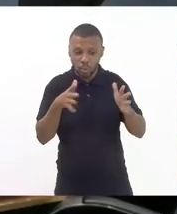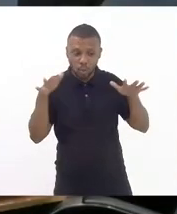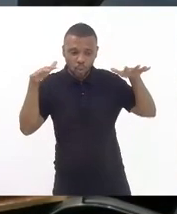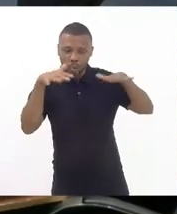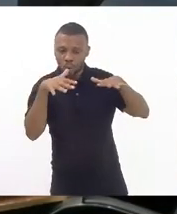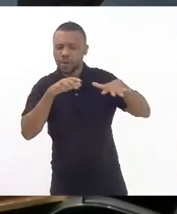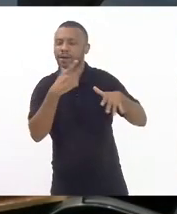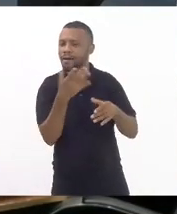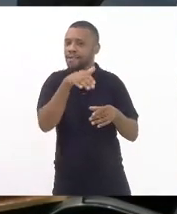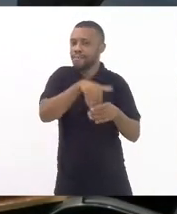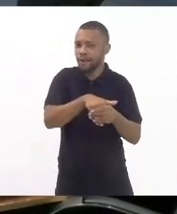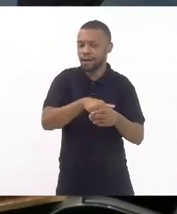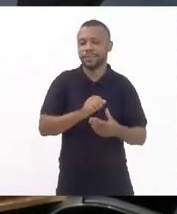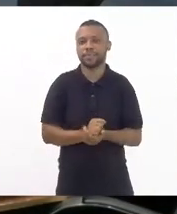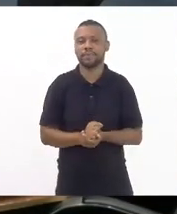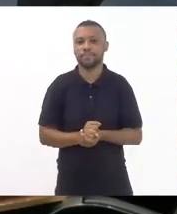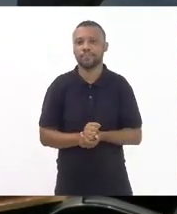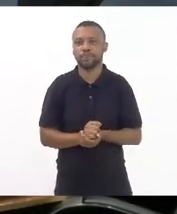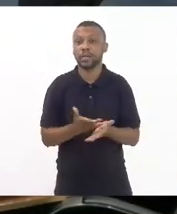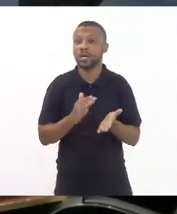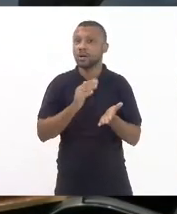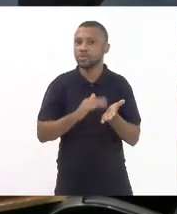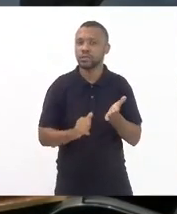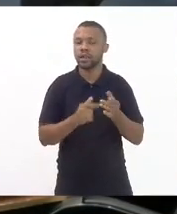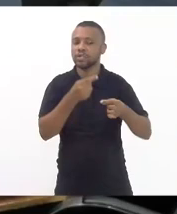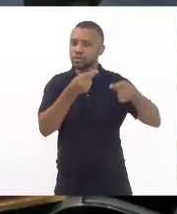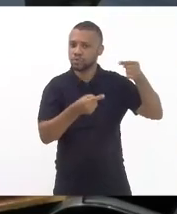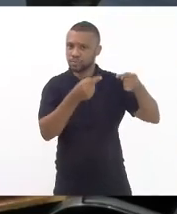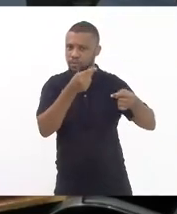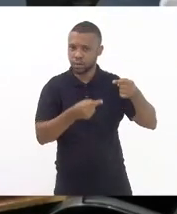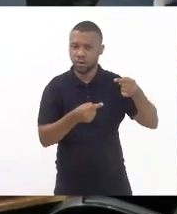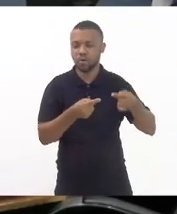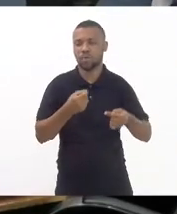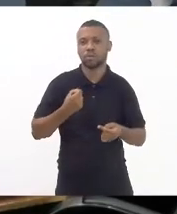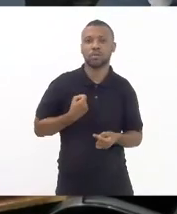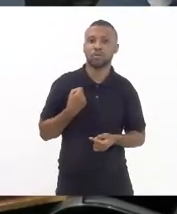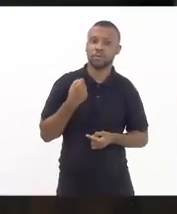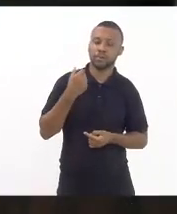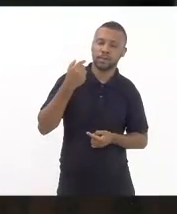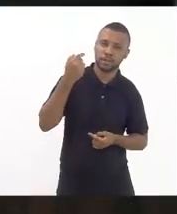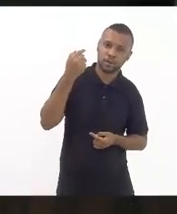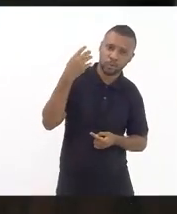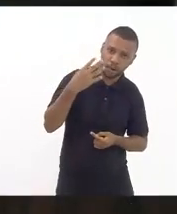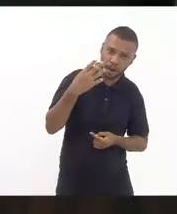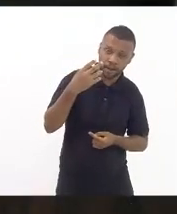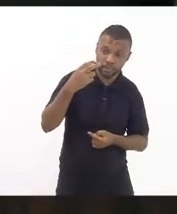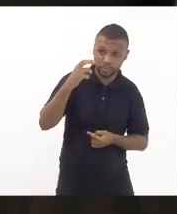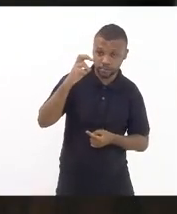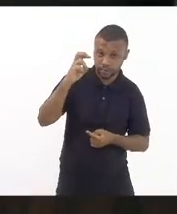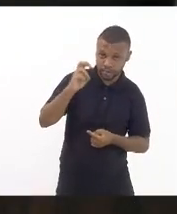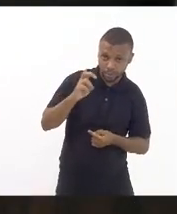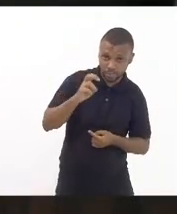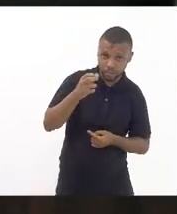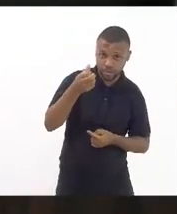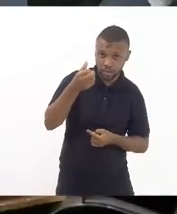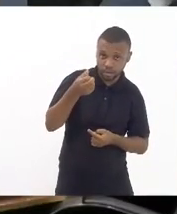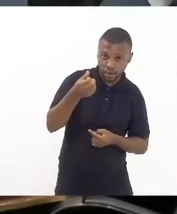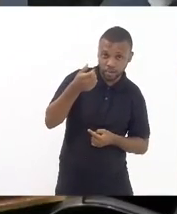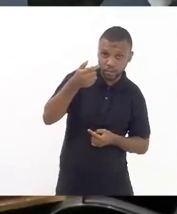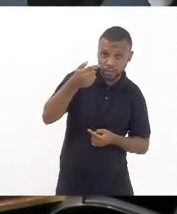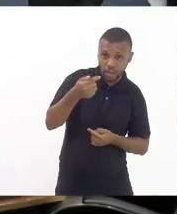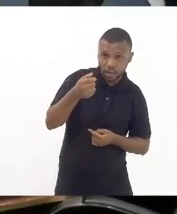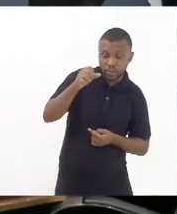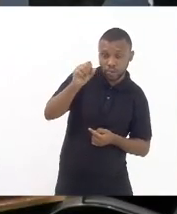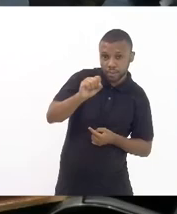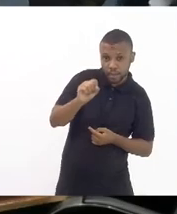Retirados de pauta, 4º, 5º, 7º e 8º. Esses votam na semana que vem. O senhor já retirou o